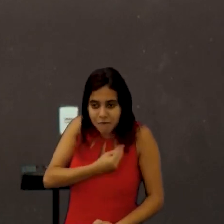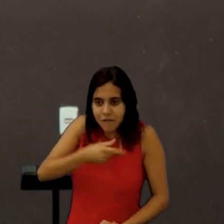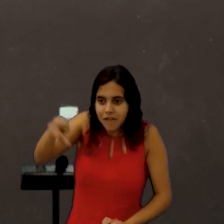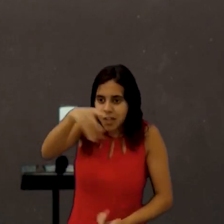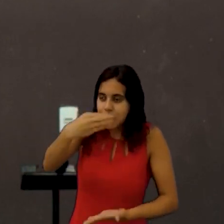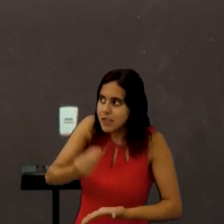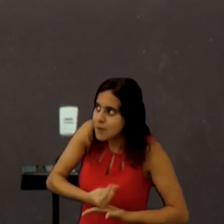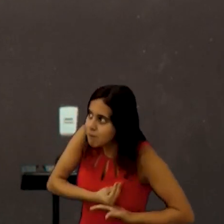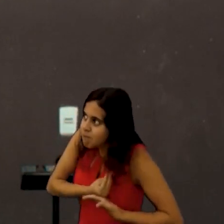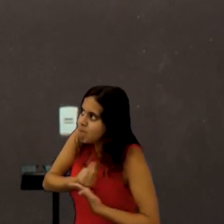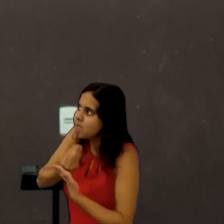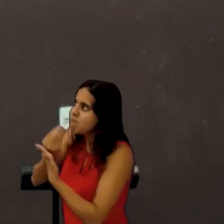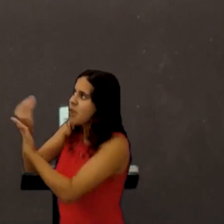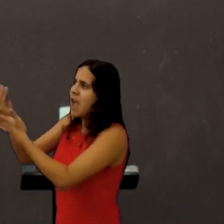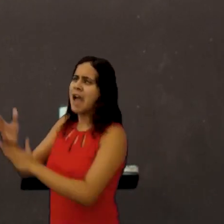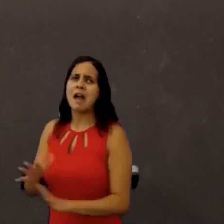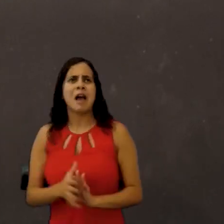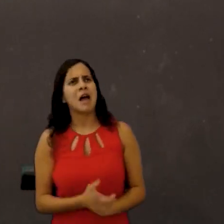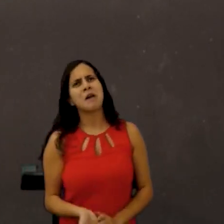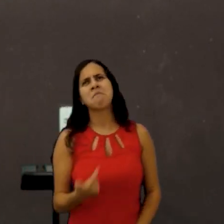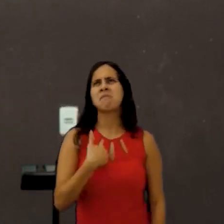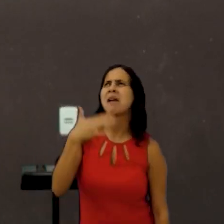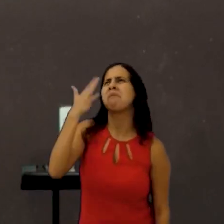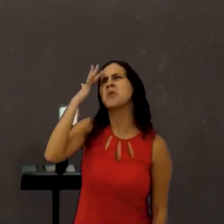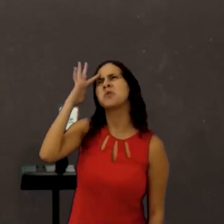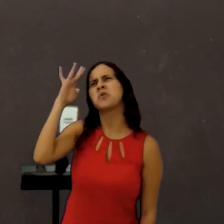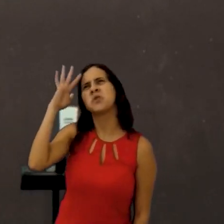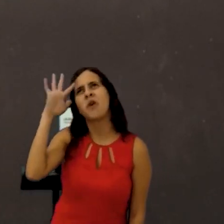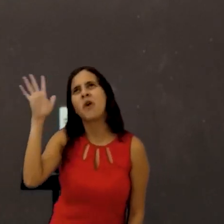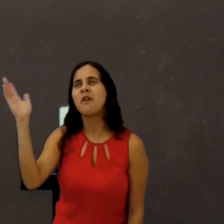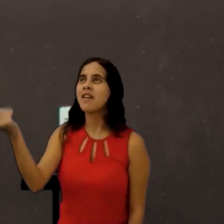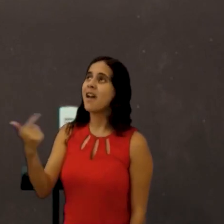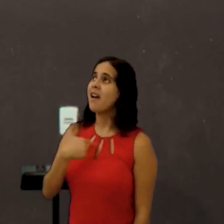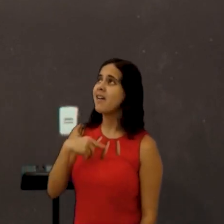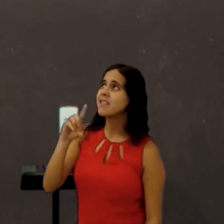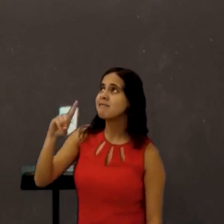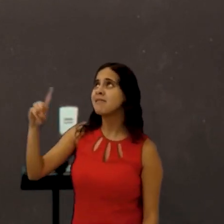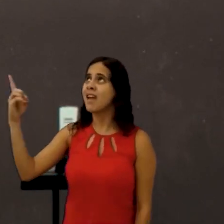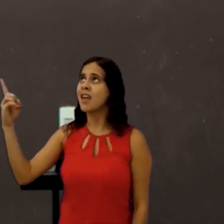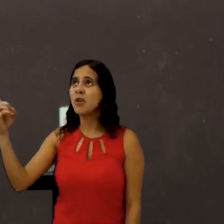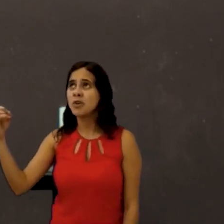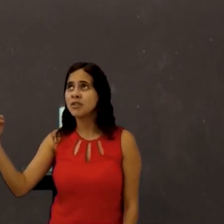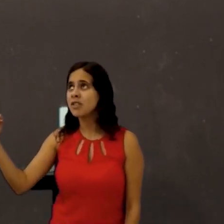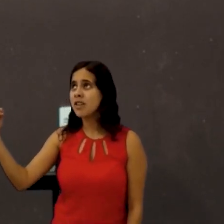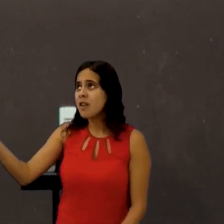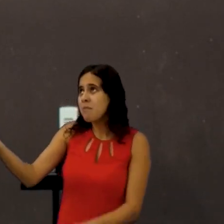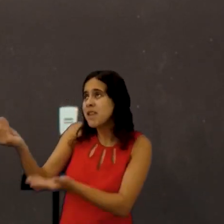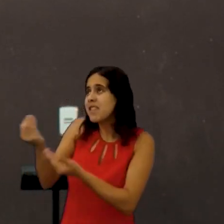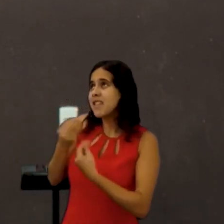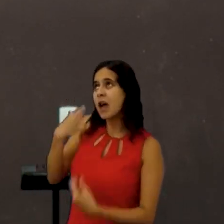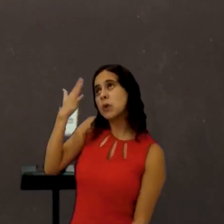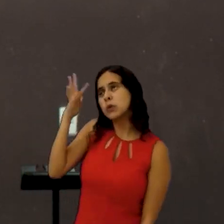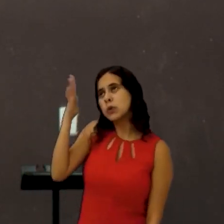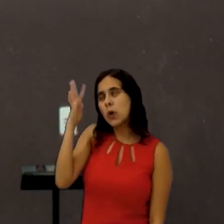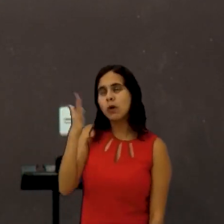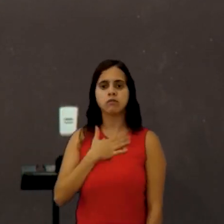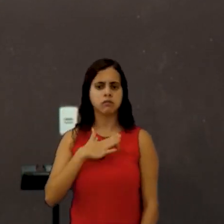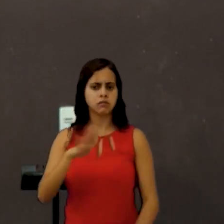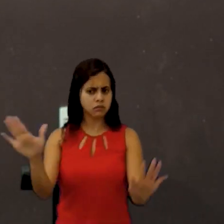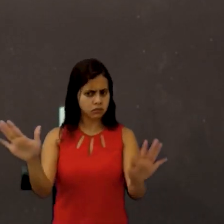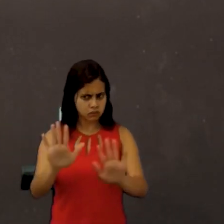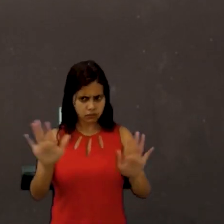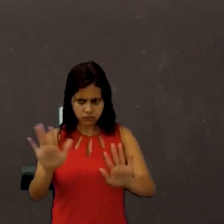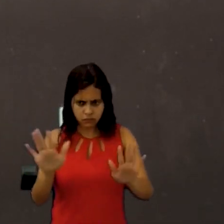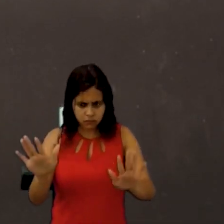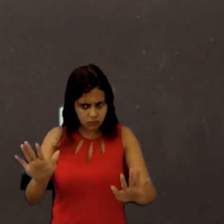você. Pare de querer, os meus sonhos, que Deus é o Deus dos meus sonhos. Para com